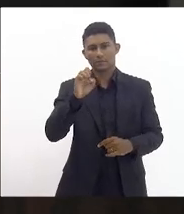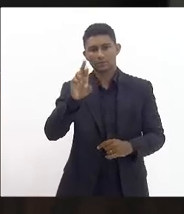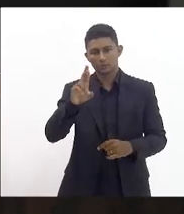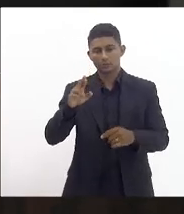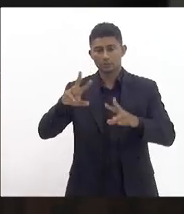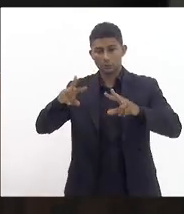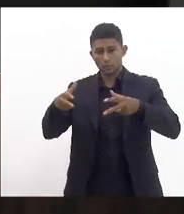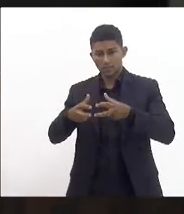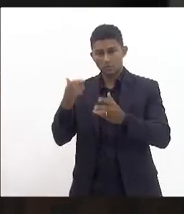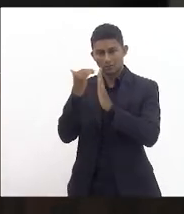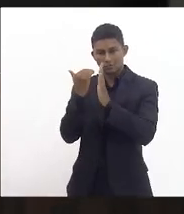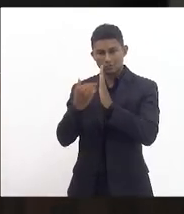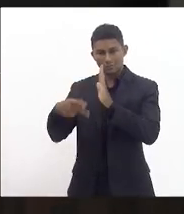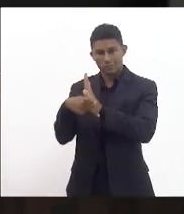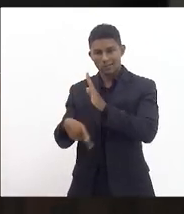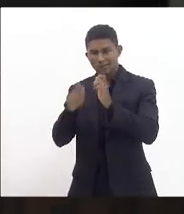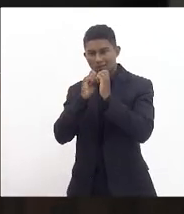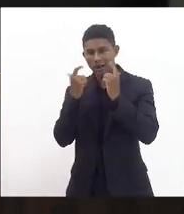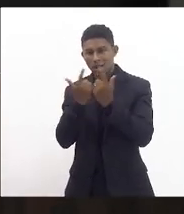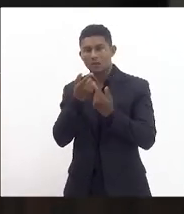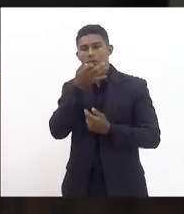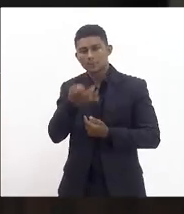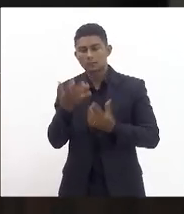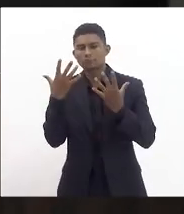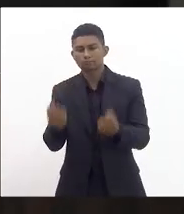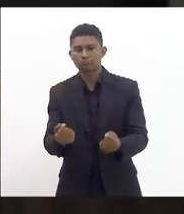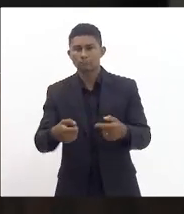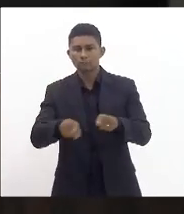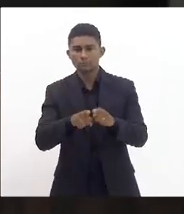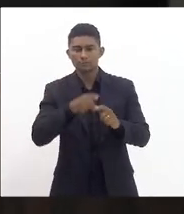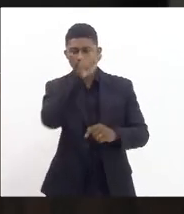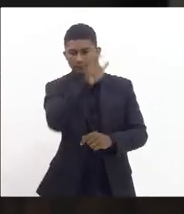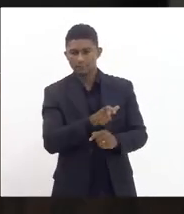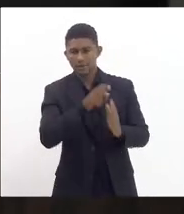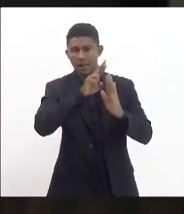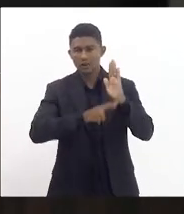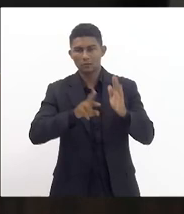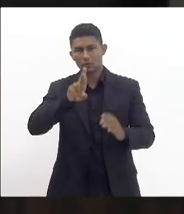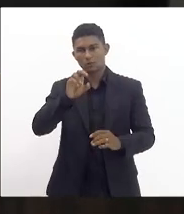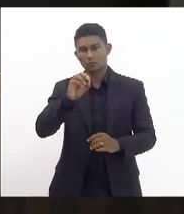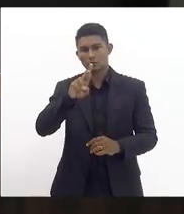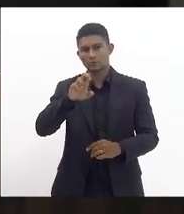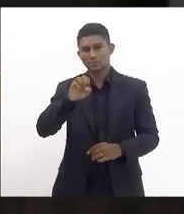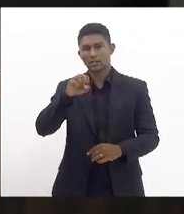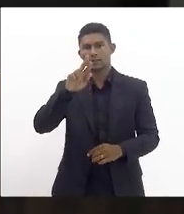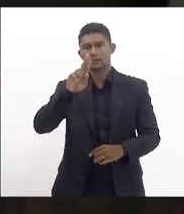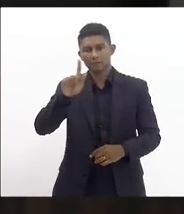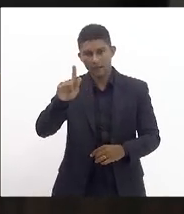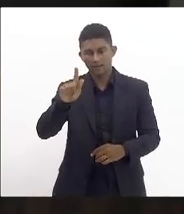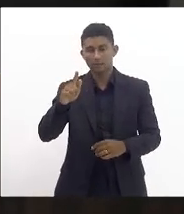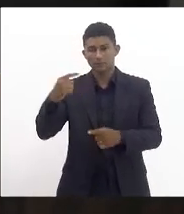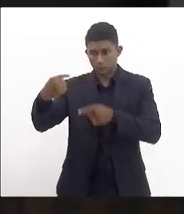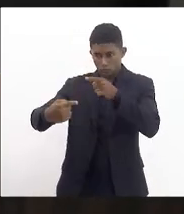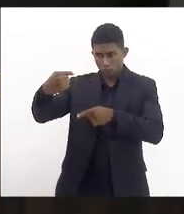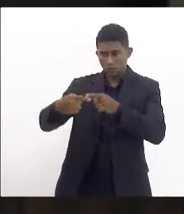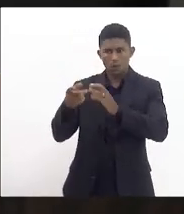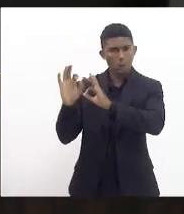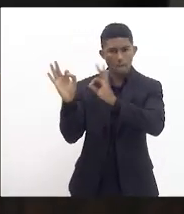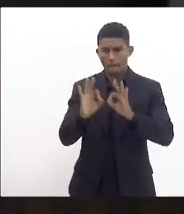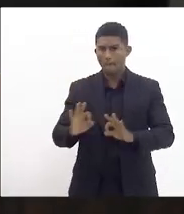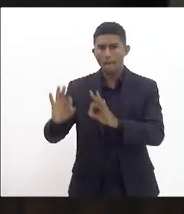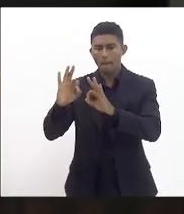Internas e Proposição Externa, favorável, relator deputado Rosenberg Reis. Em discussão, não havendo quem queira discutir, encerrada a